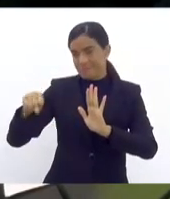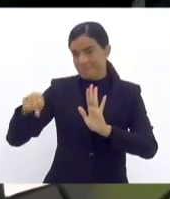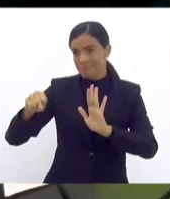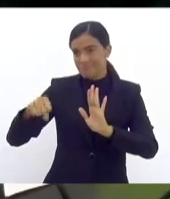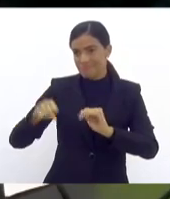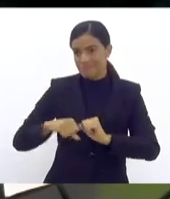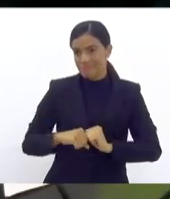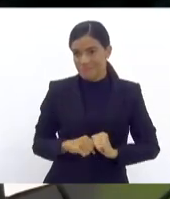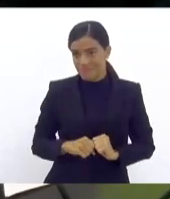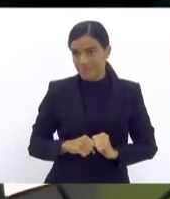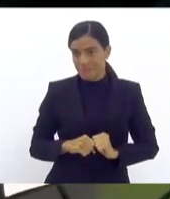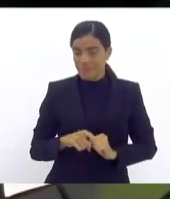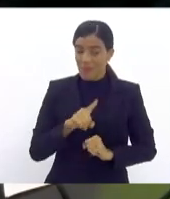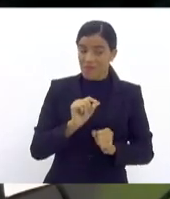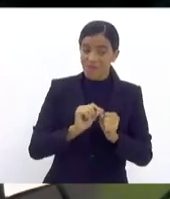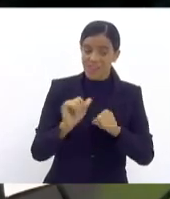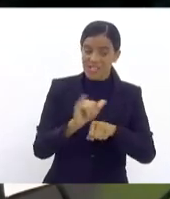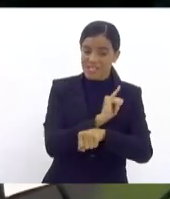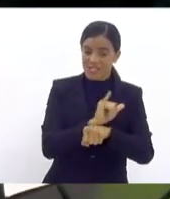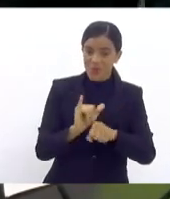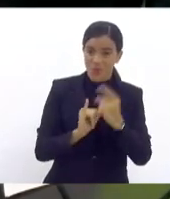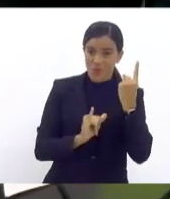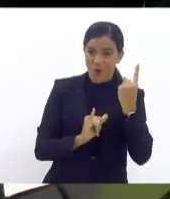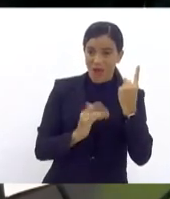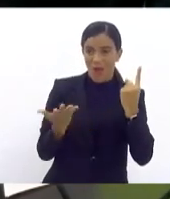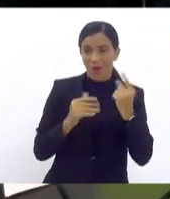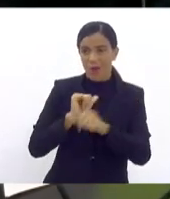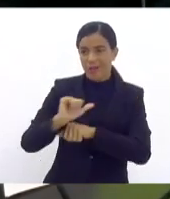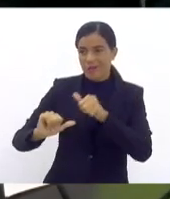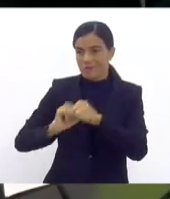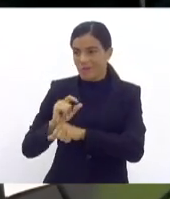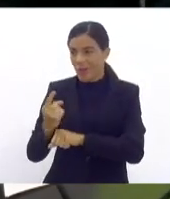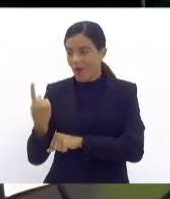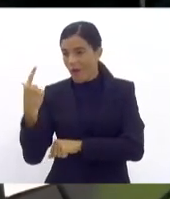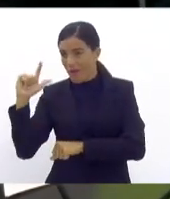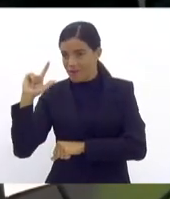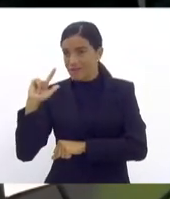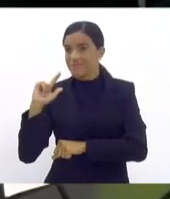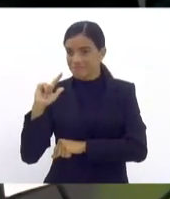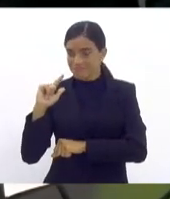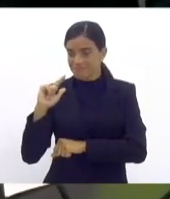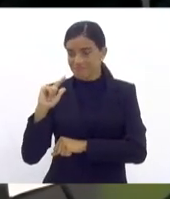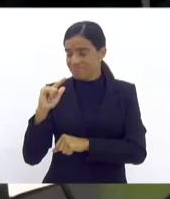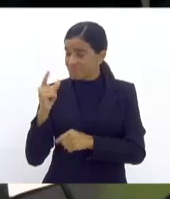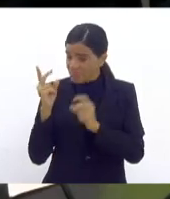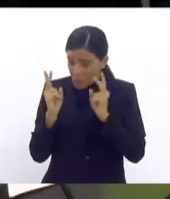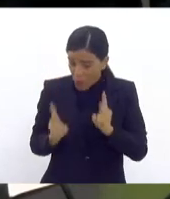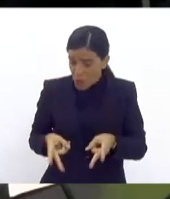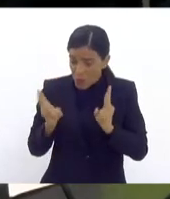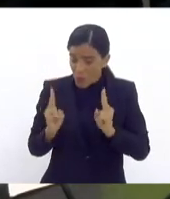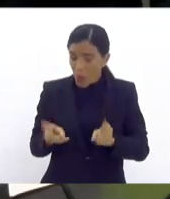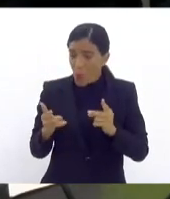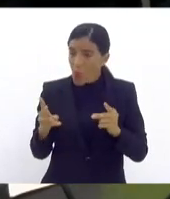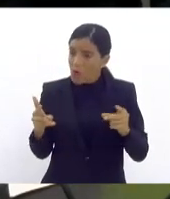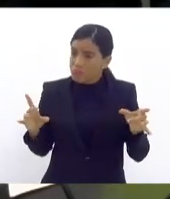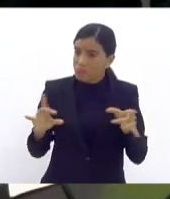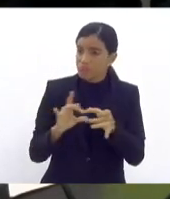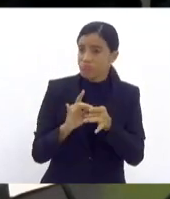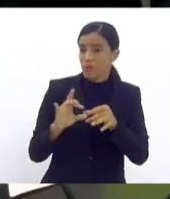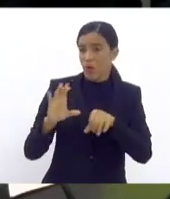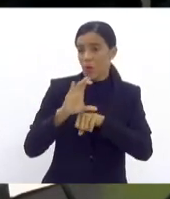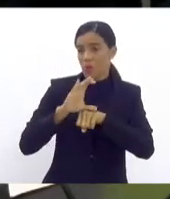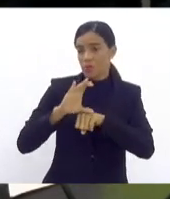de eu ter feito de uma maneira anteriormente, não retira o condão de inconstitucionalidade, ao meu ver, que a gente está tentando